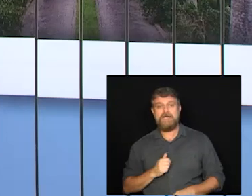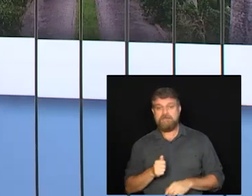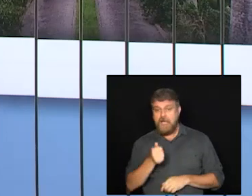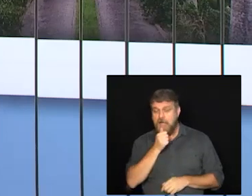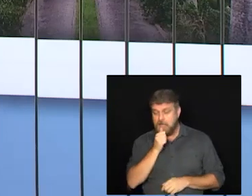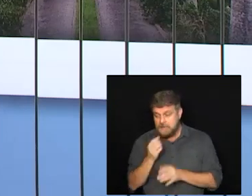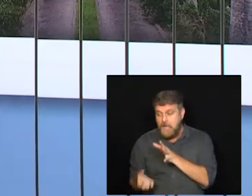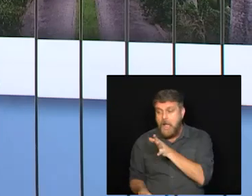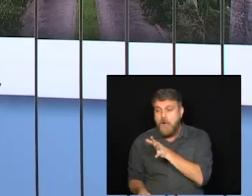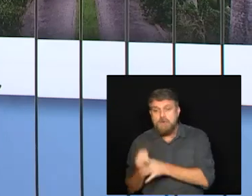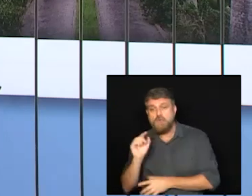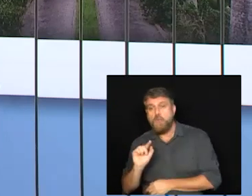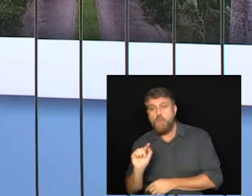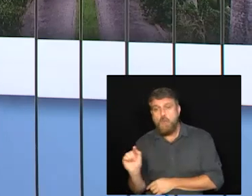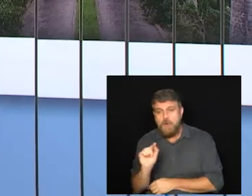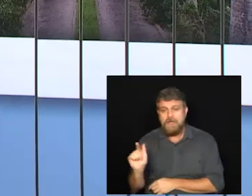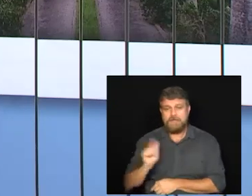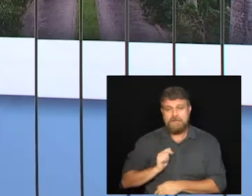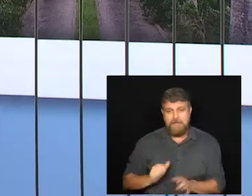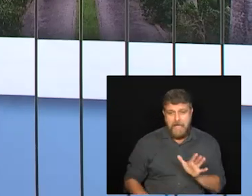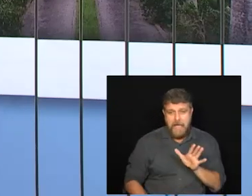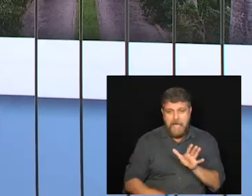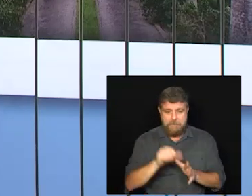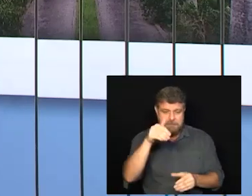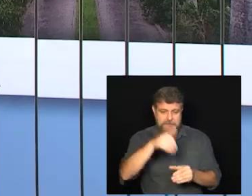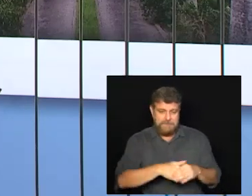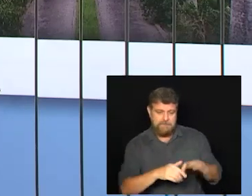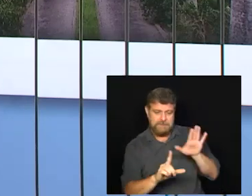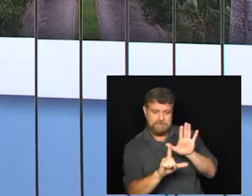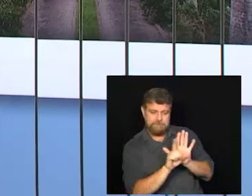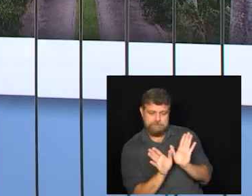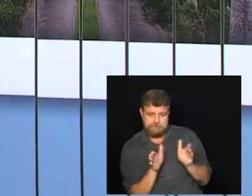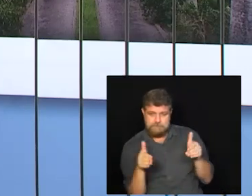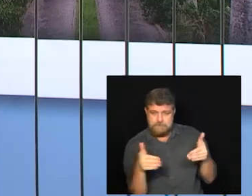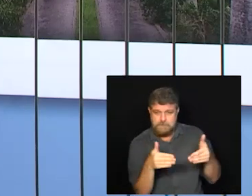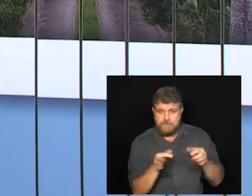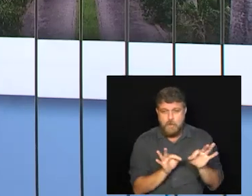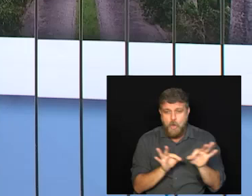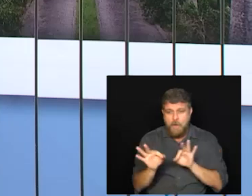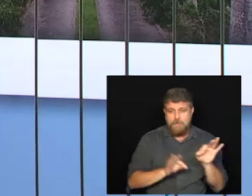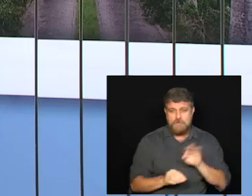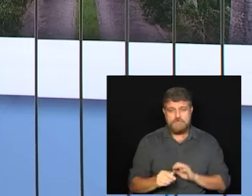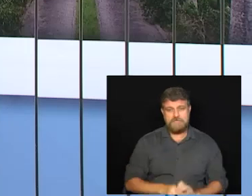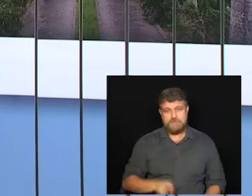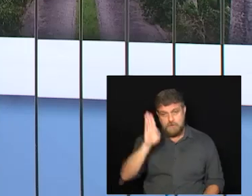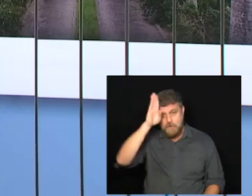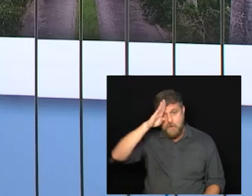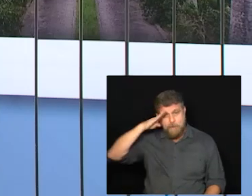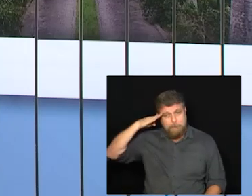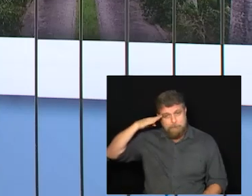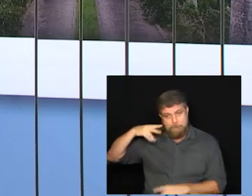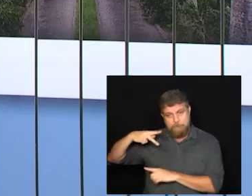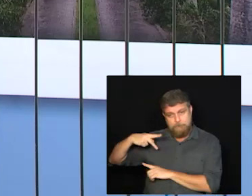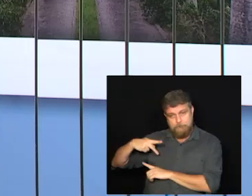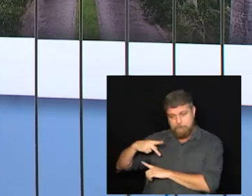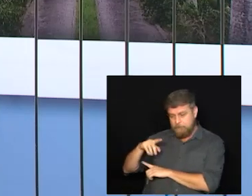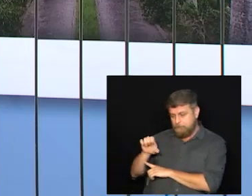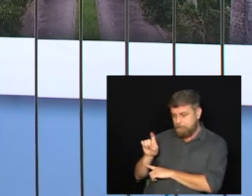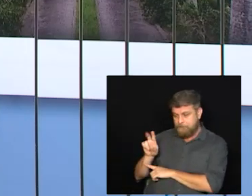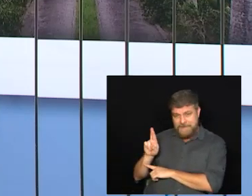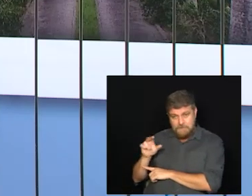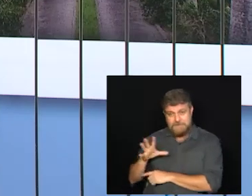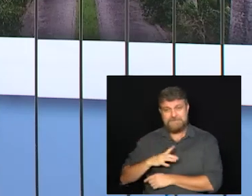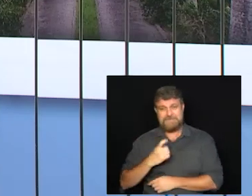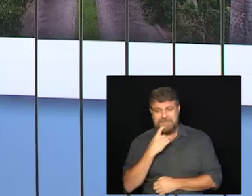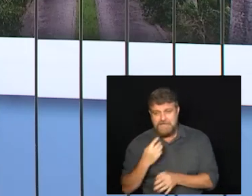ainda a aprovação em primeira discussão do projeto do ex-vereador Pedro Tourinho, que cria aqui na cidade